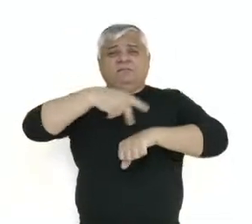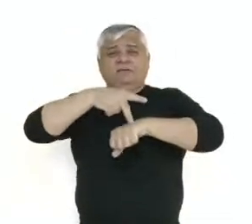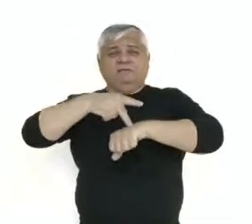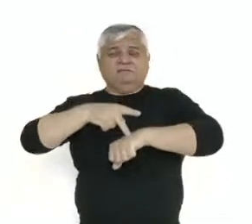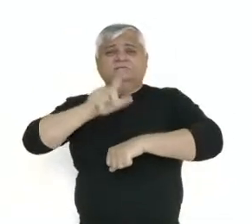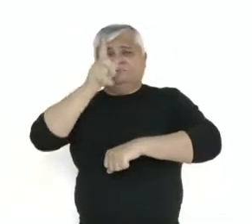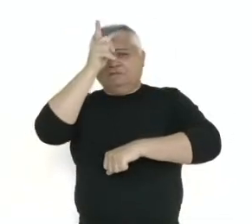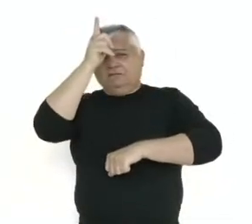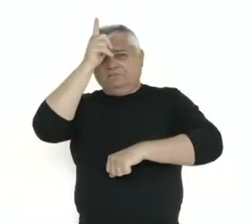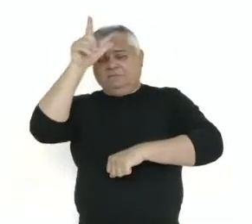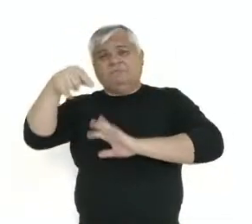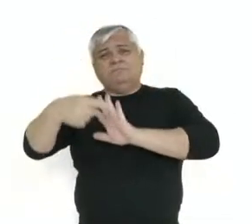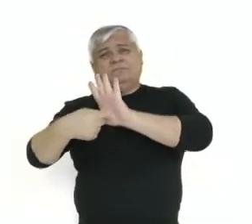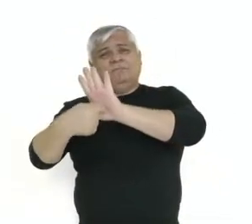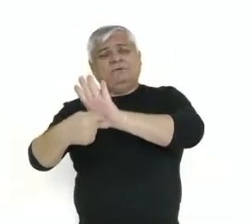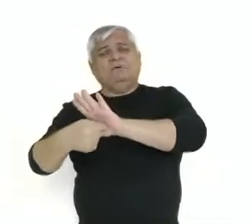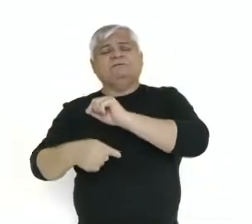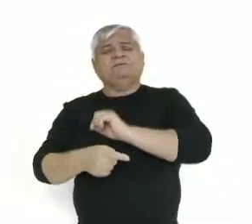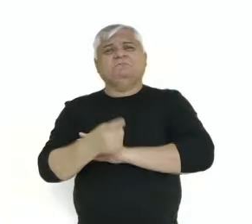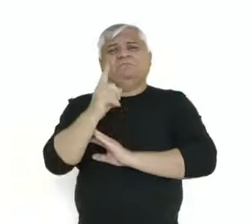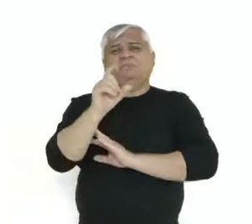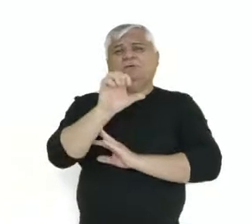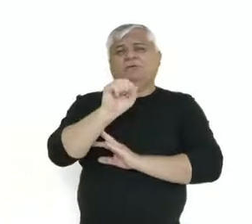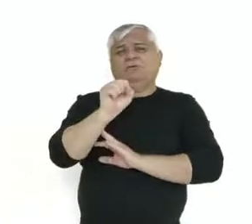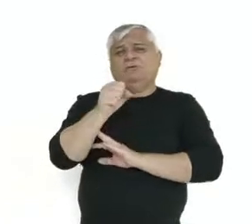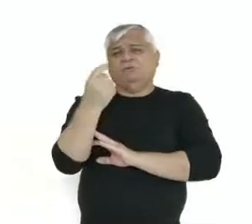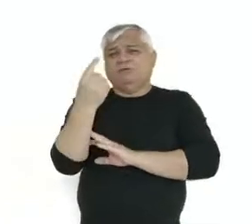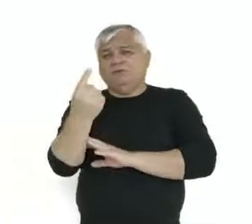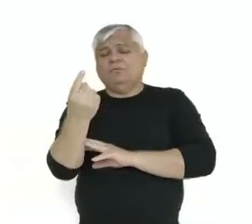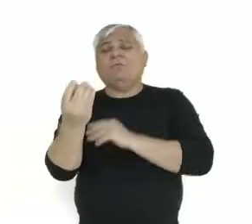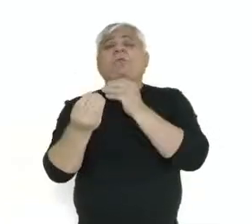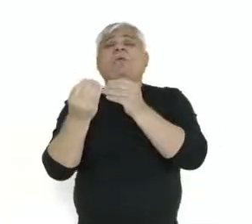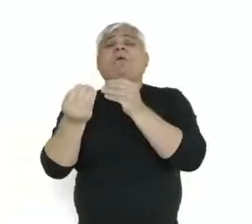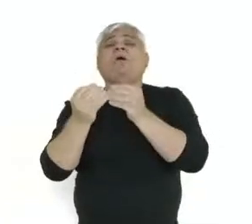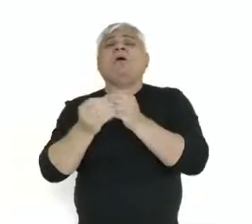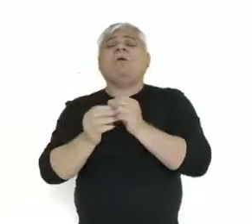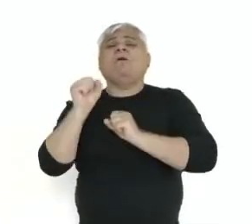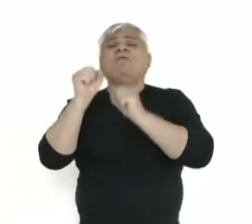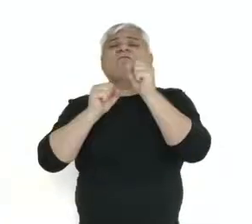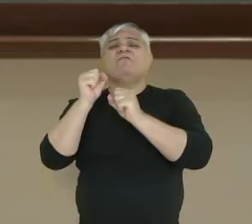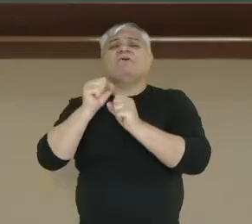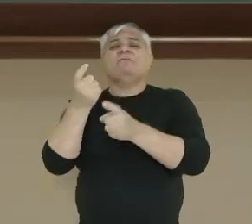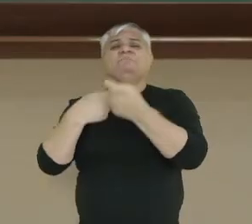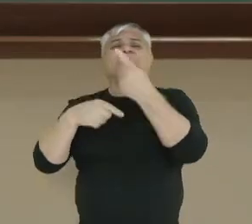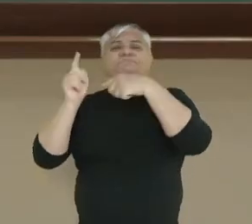vão mostrar ali em 1881 um pouco desse processo de industrialização.